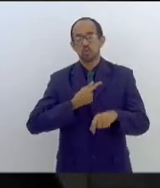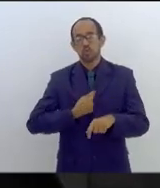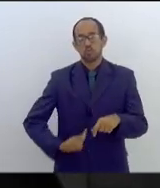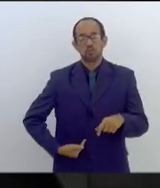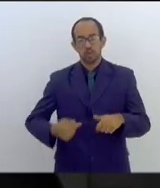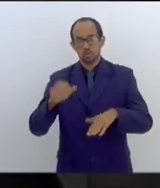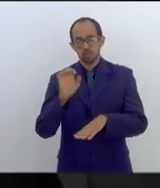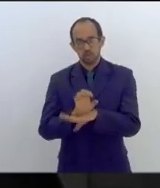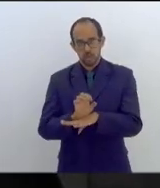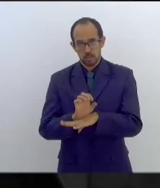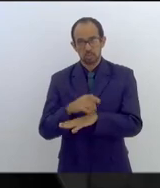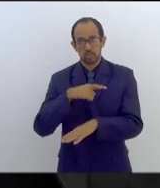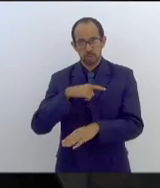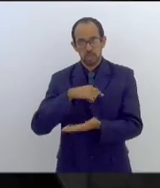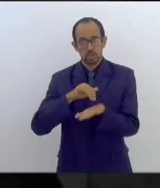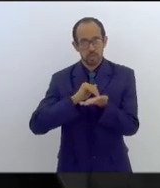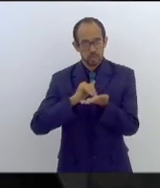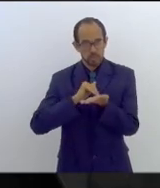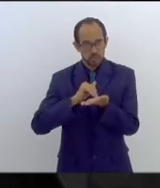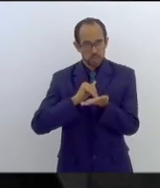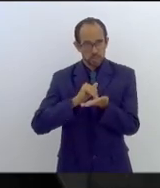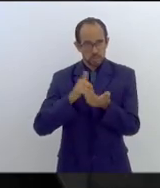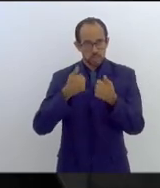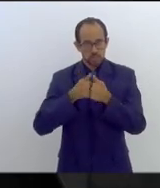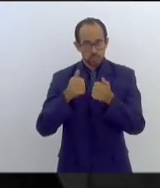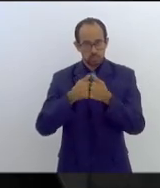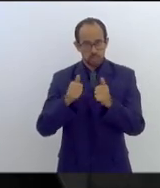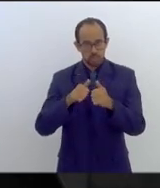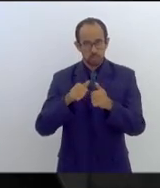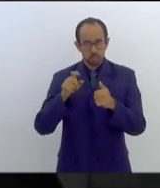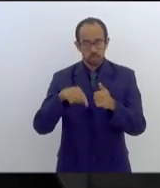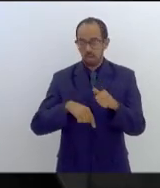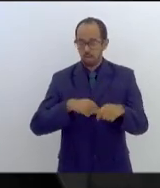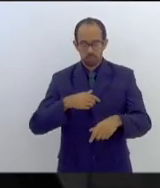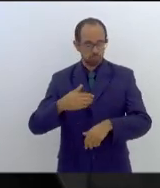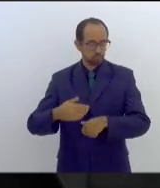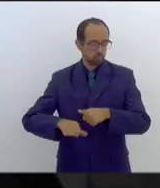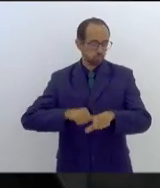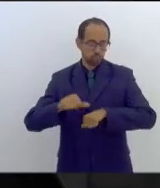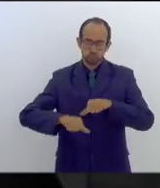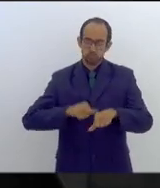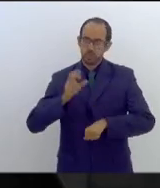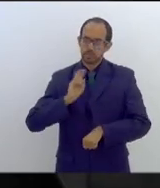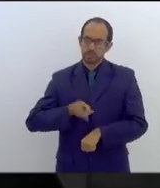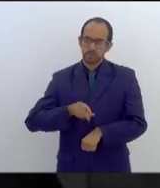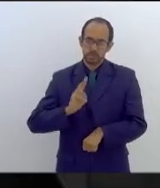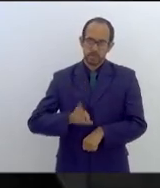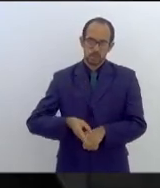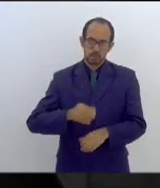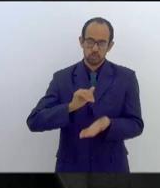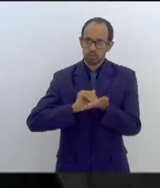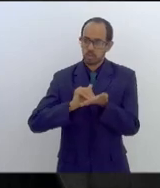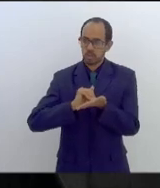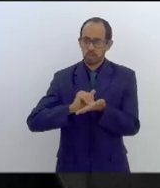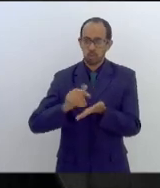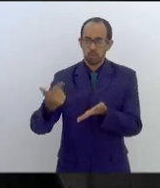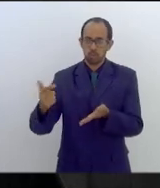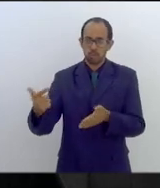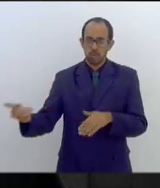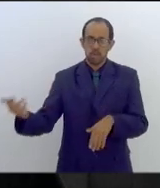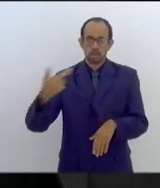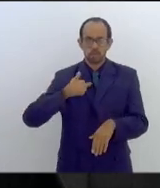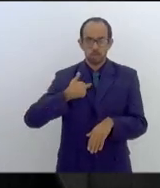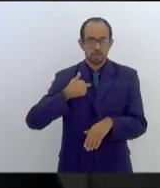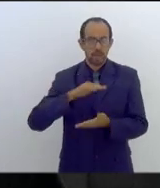de Transportes, o governo Cláudio Castro, como uma secretaria de alta rotatividade. Sim. Os secretários não respondem pela